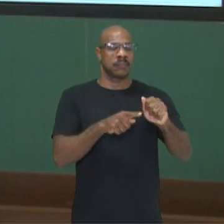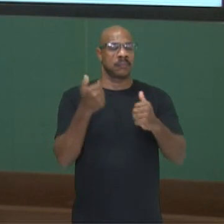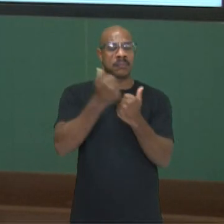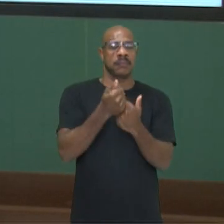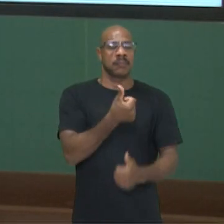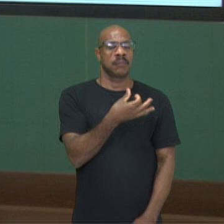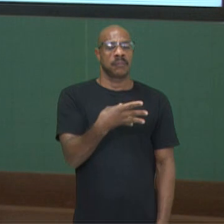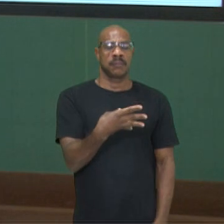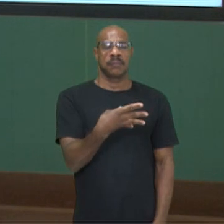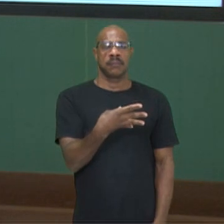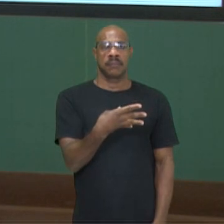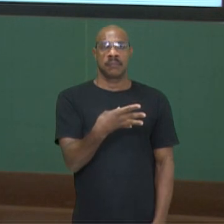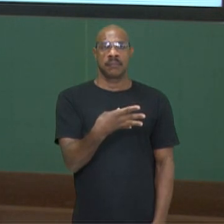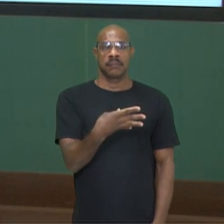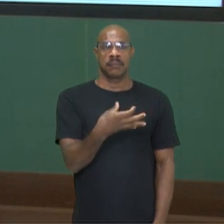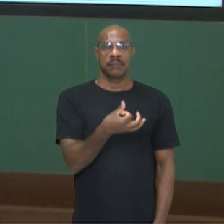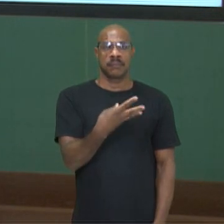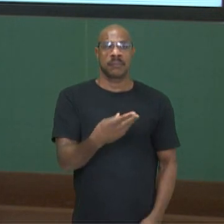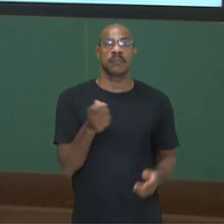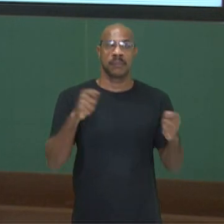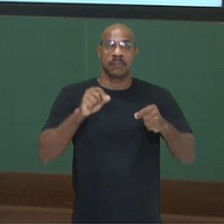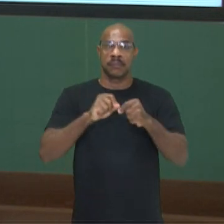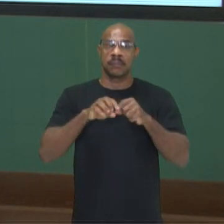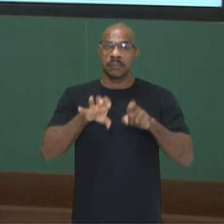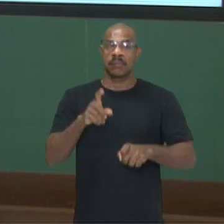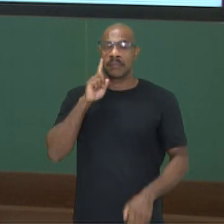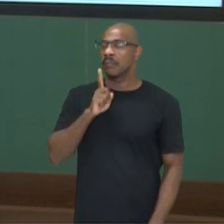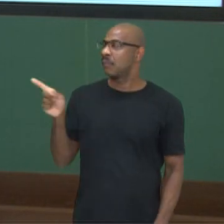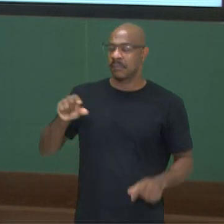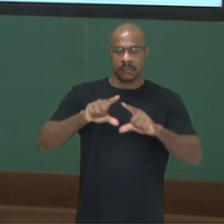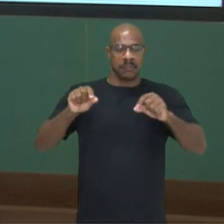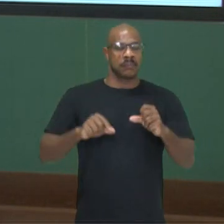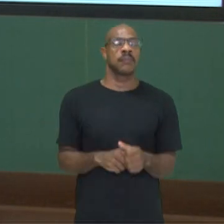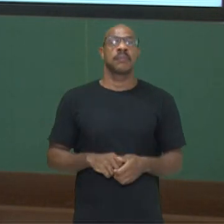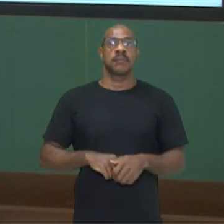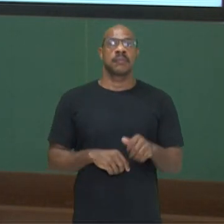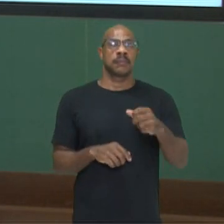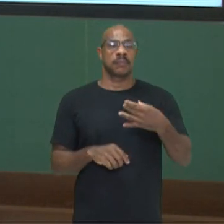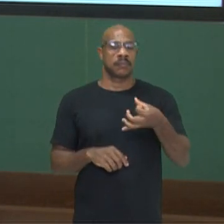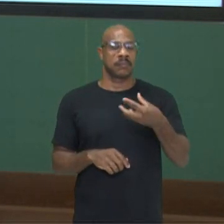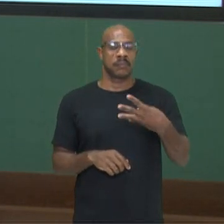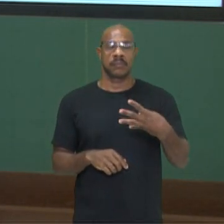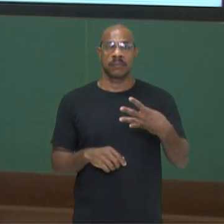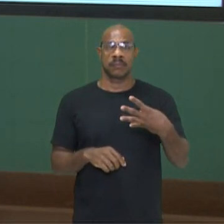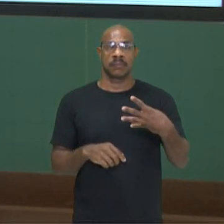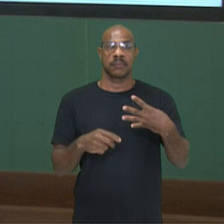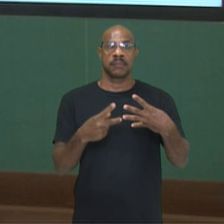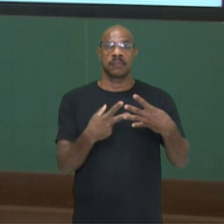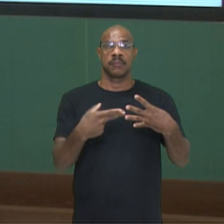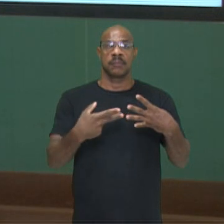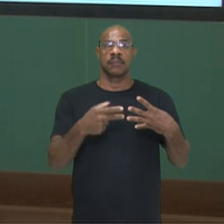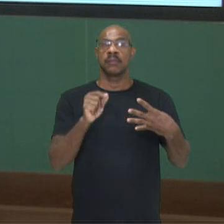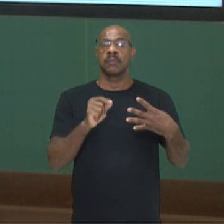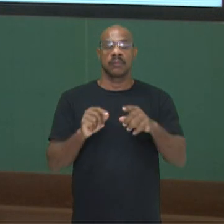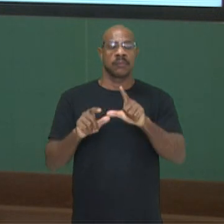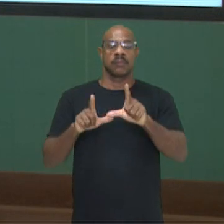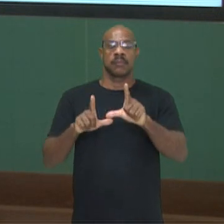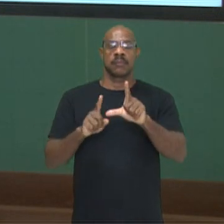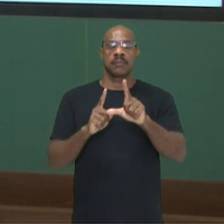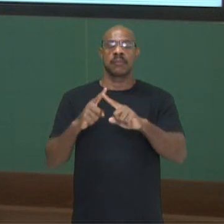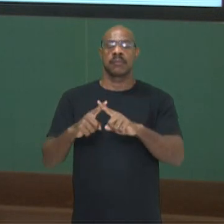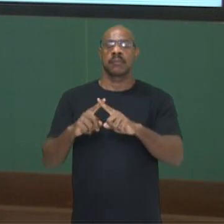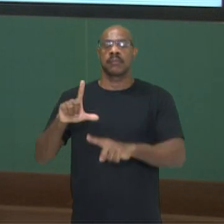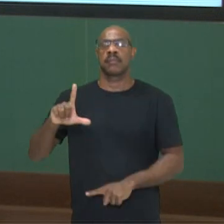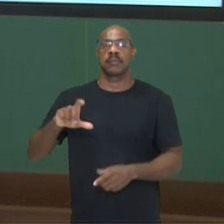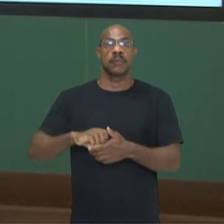64. Veja que eu poderia resolver dessa forma, 64 igual a lado vezes lados, ou 64